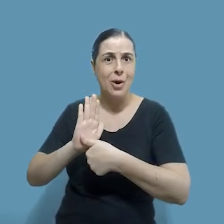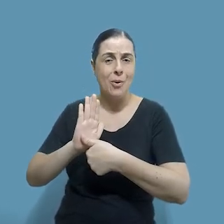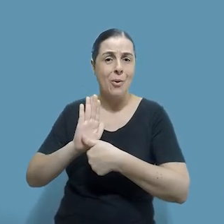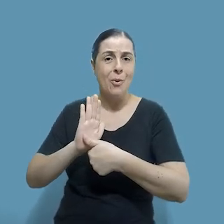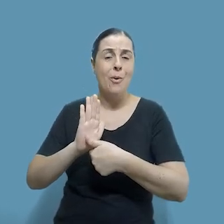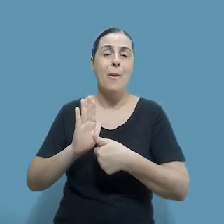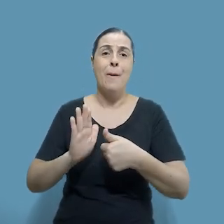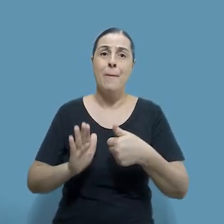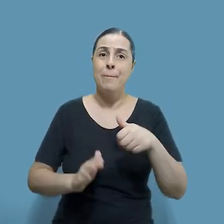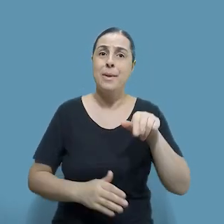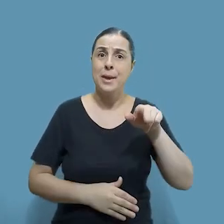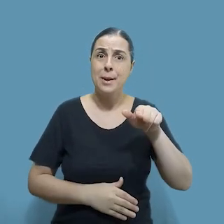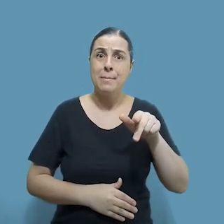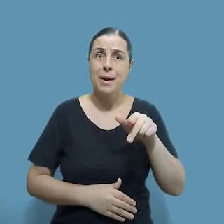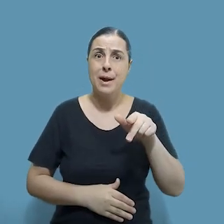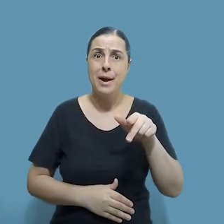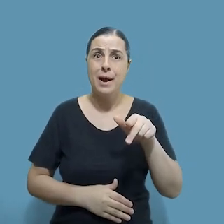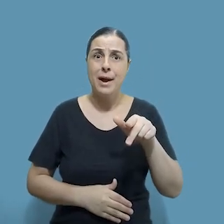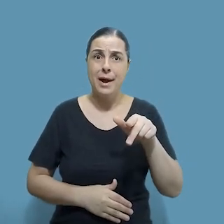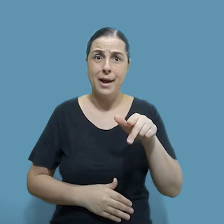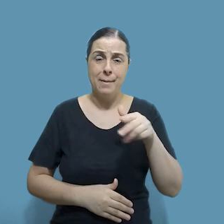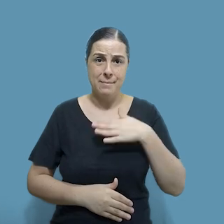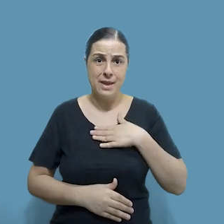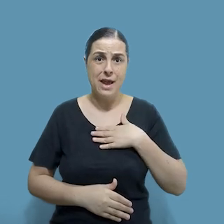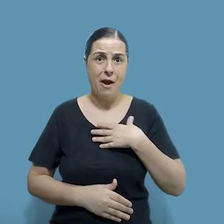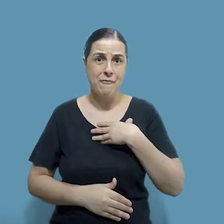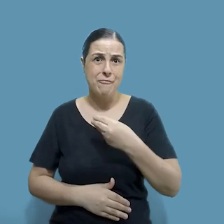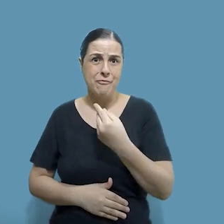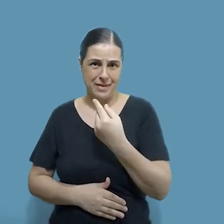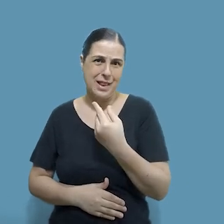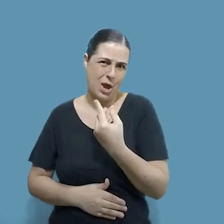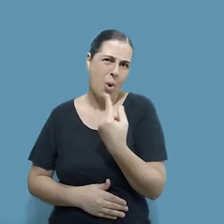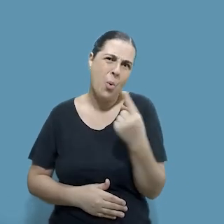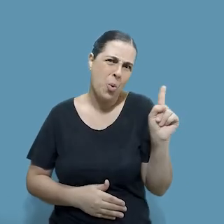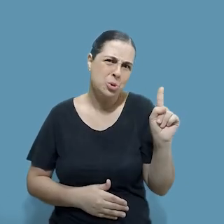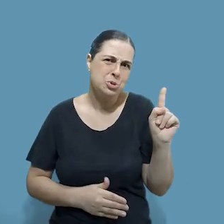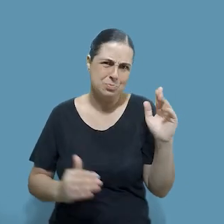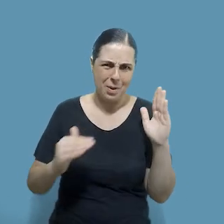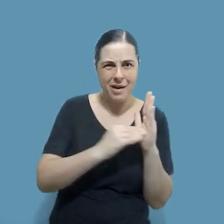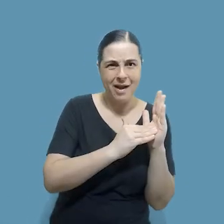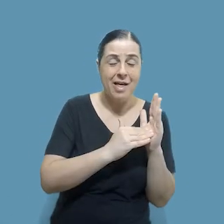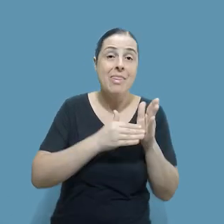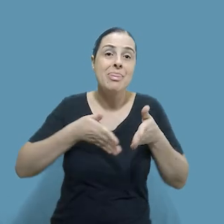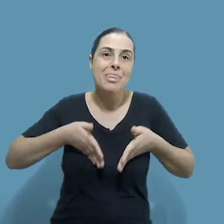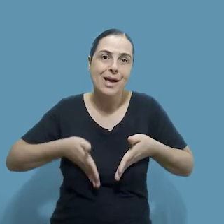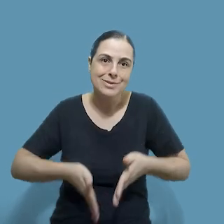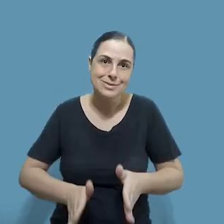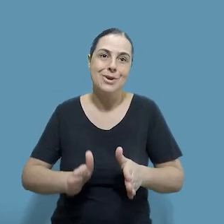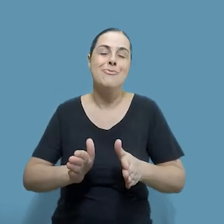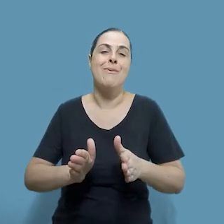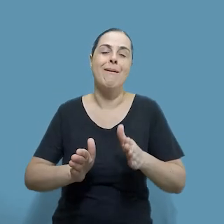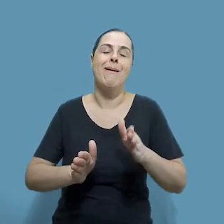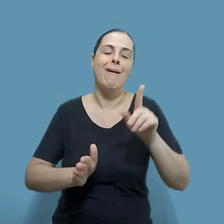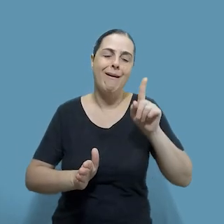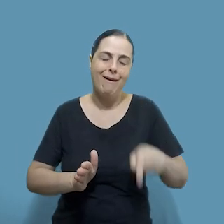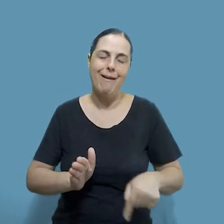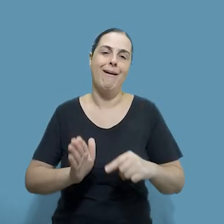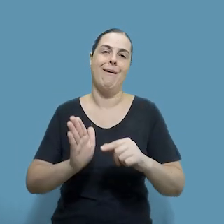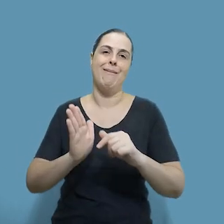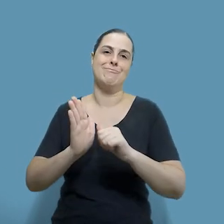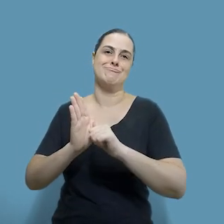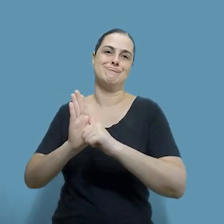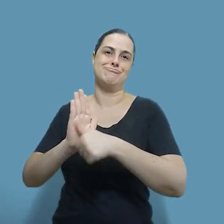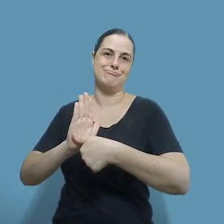Down. Então, e naquela época, meus avós, eu sou de São Paulo, meus avós moravam numa casa grande,